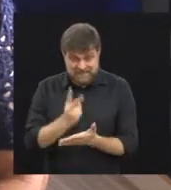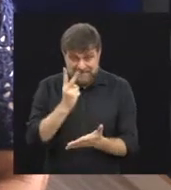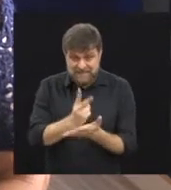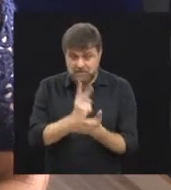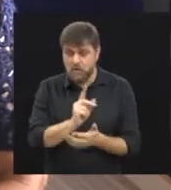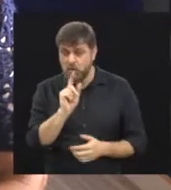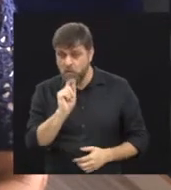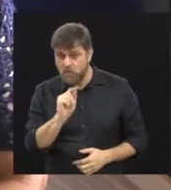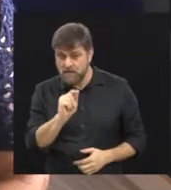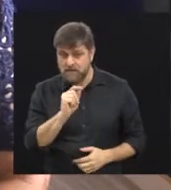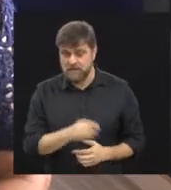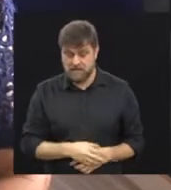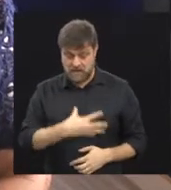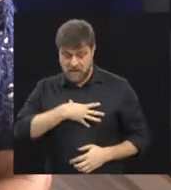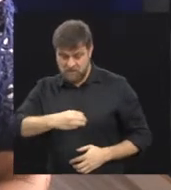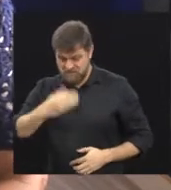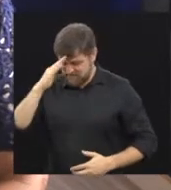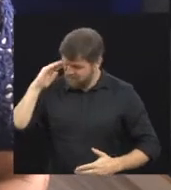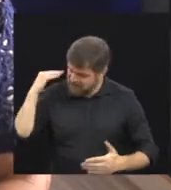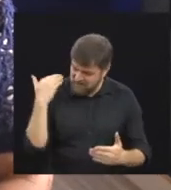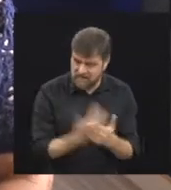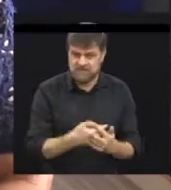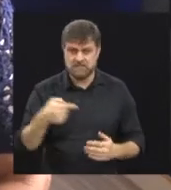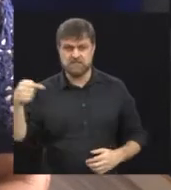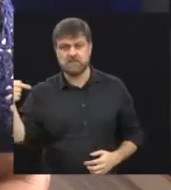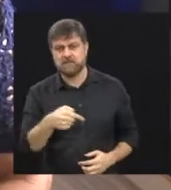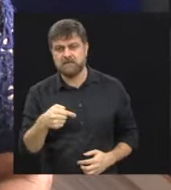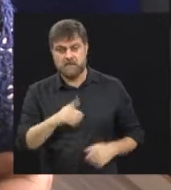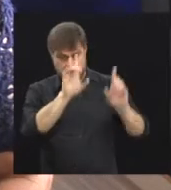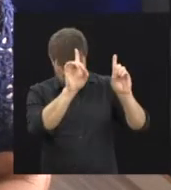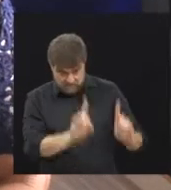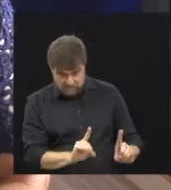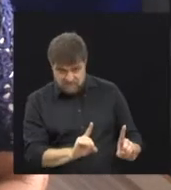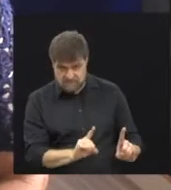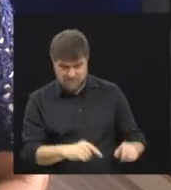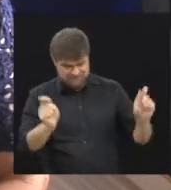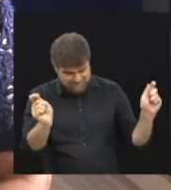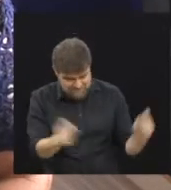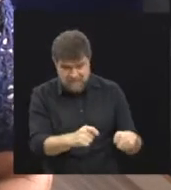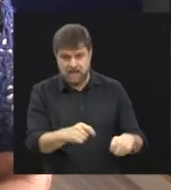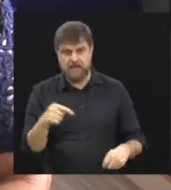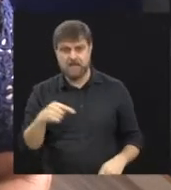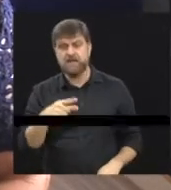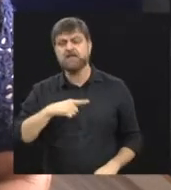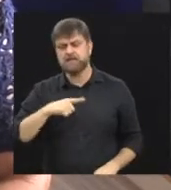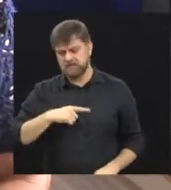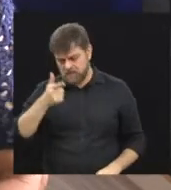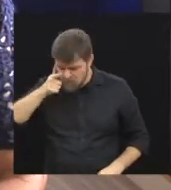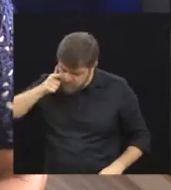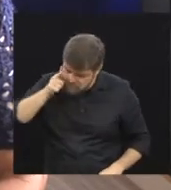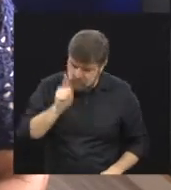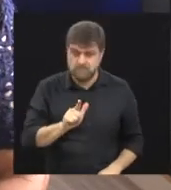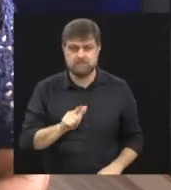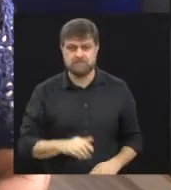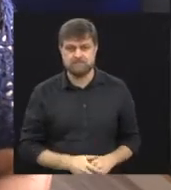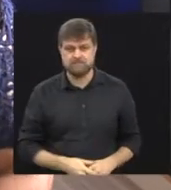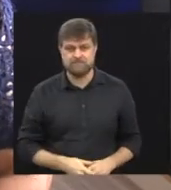Sempre acredite no seu filho que tem deficiência, porque ele tem o seu